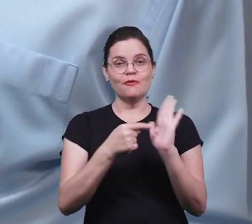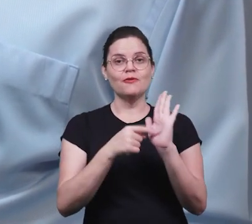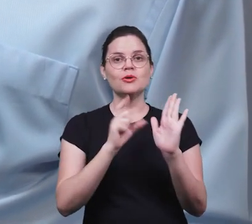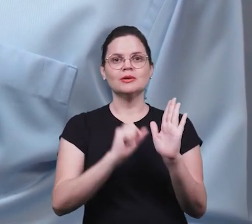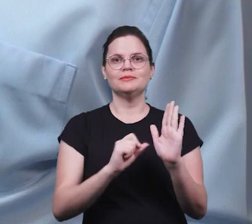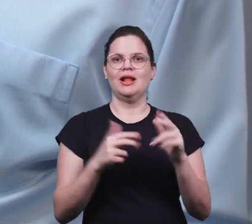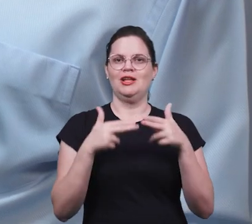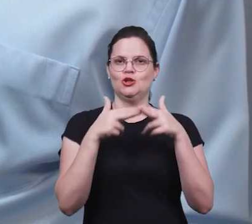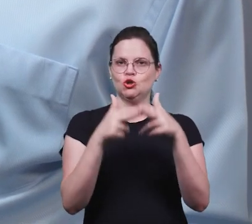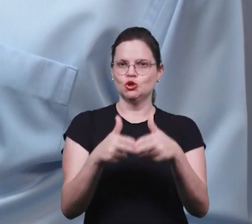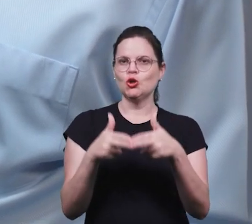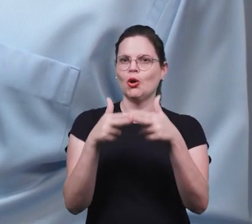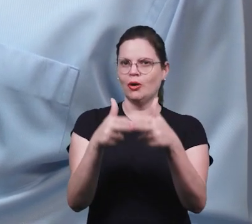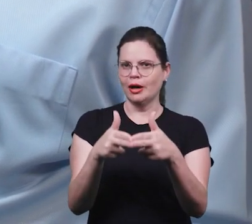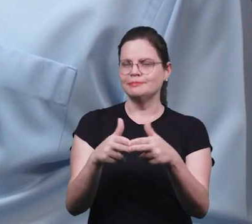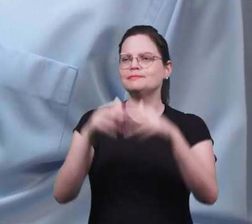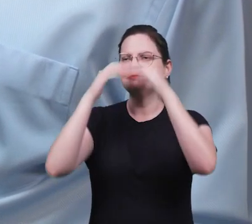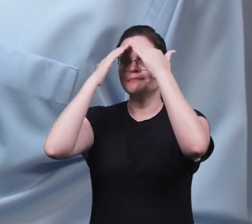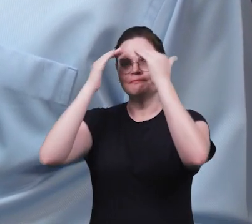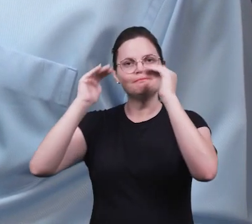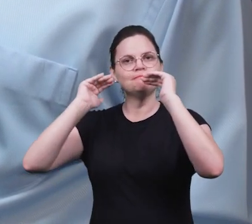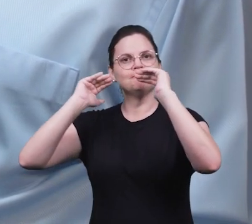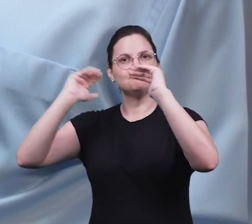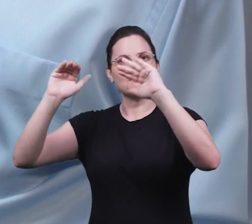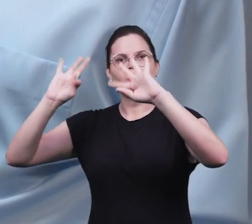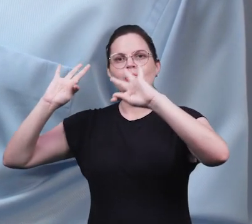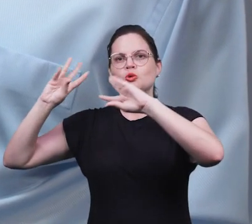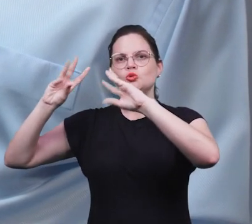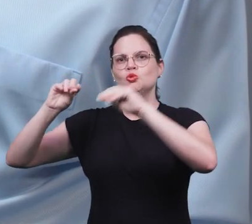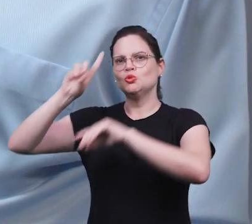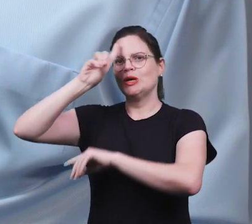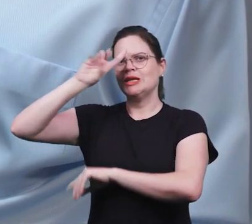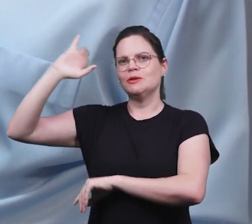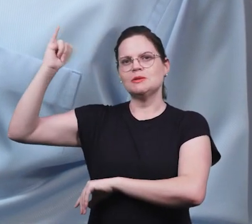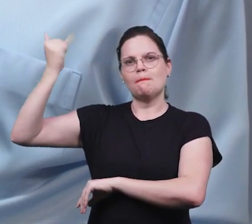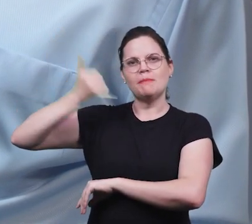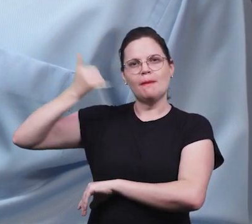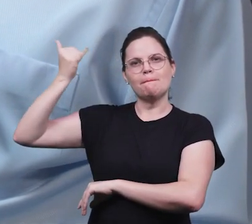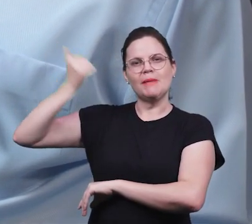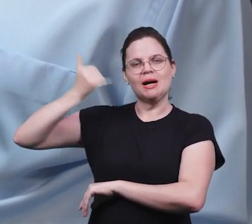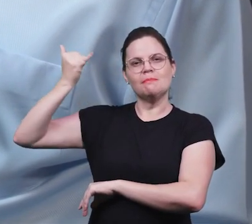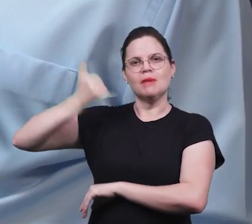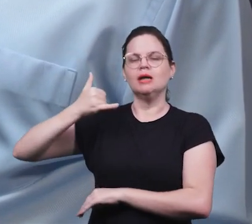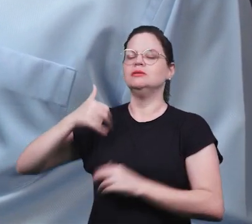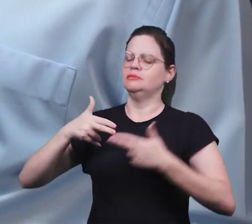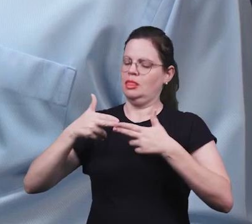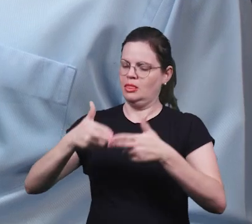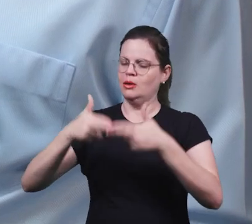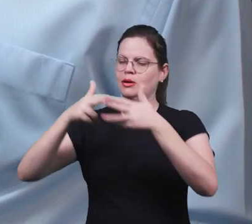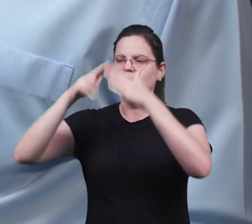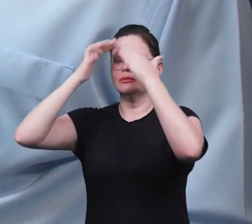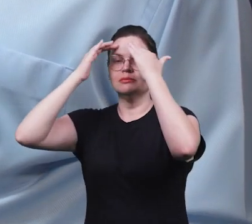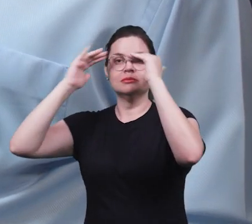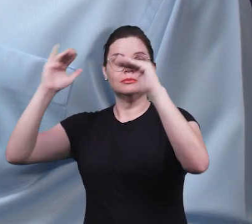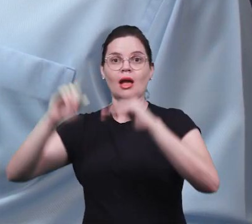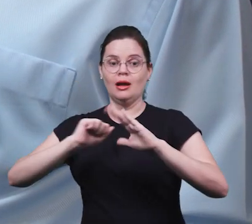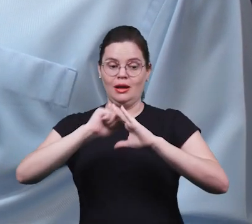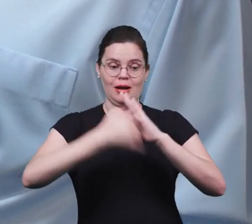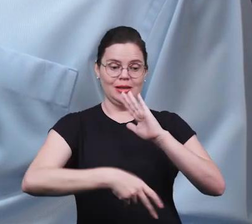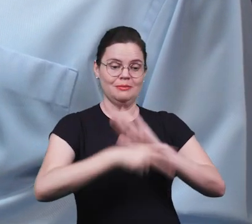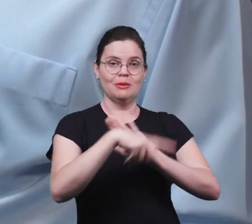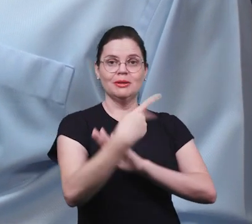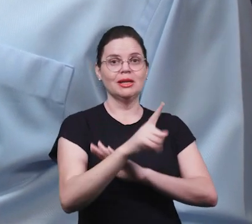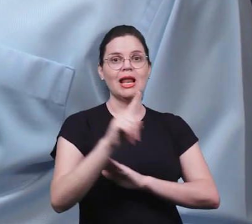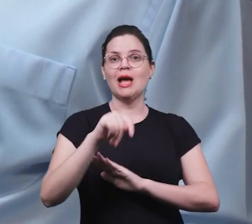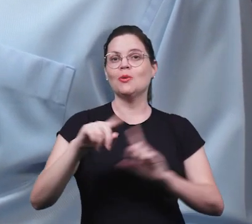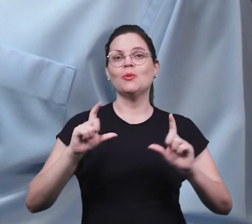fez Noé conforme tudo quanto o Senhor Deus lhe ordenou. Então isso essa é a